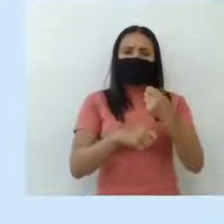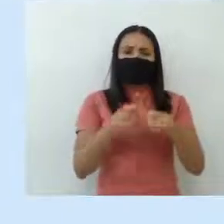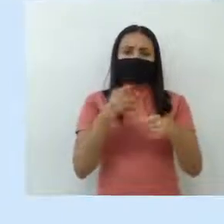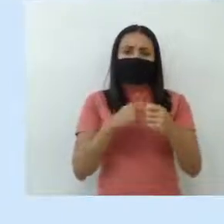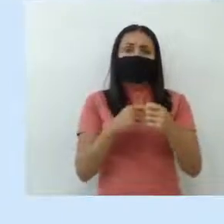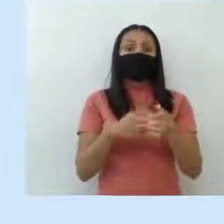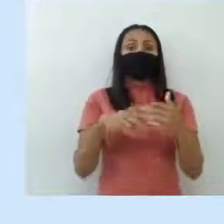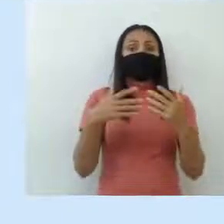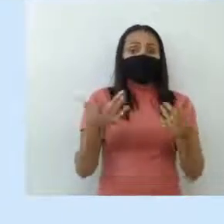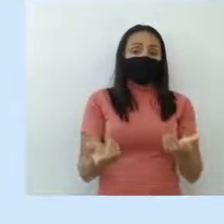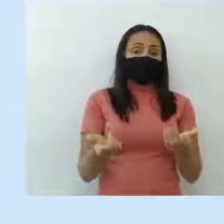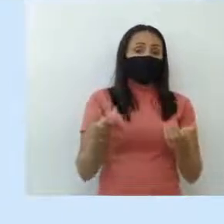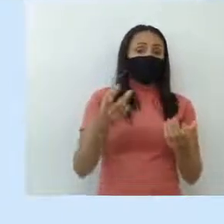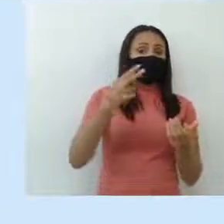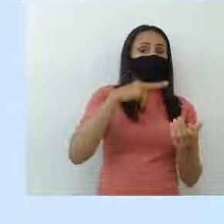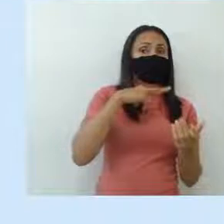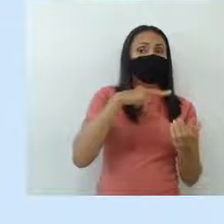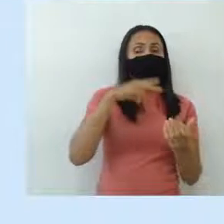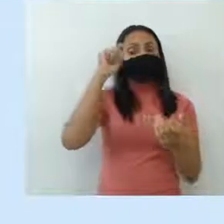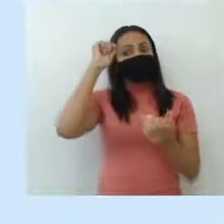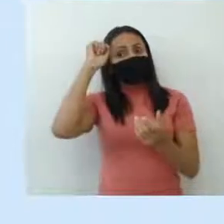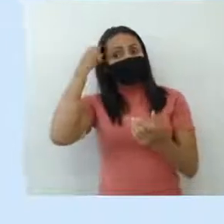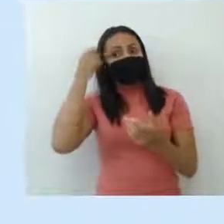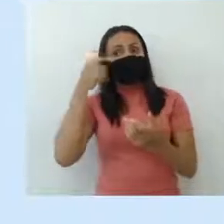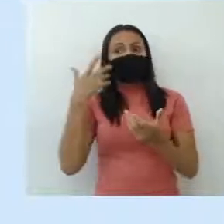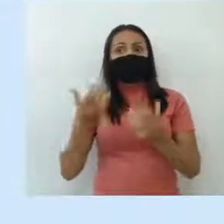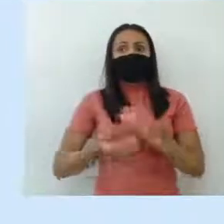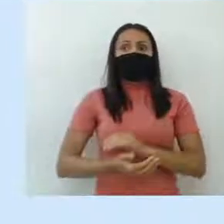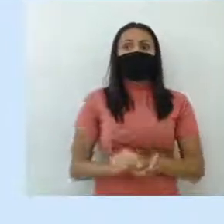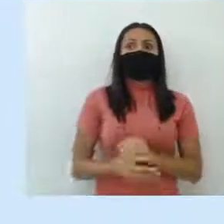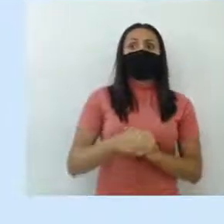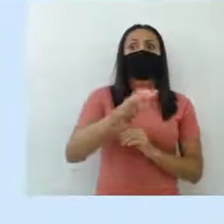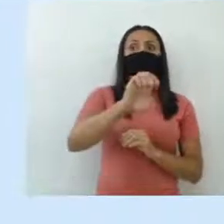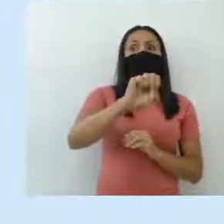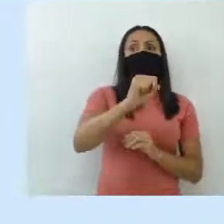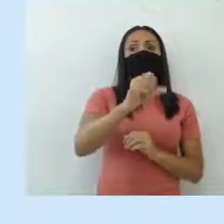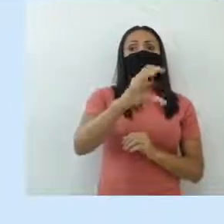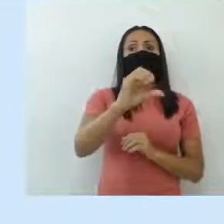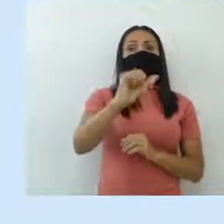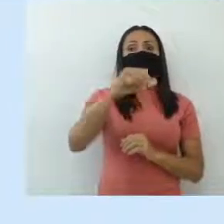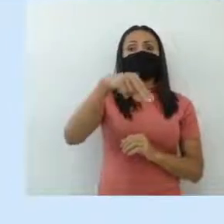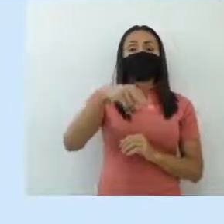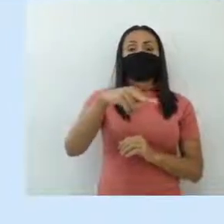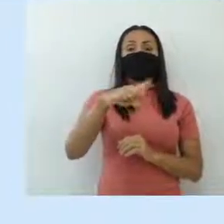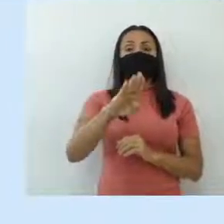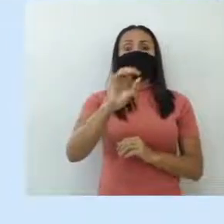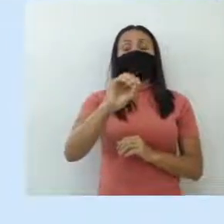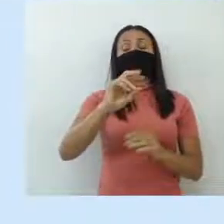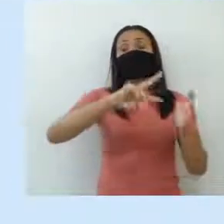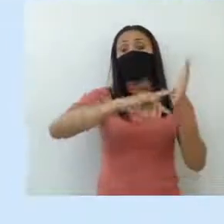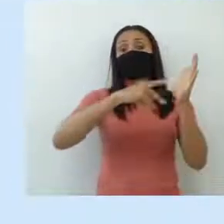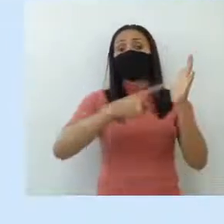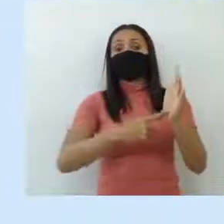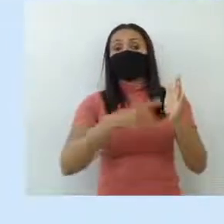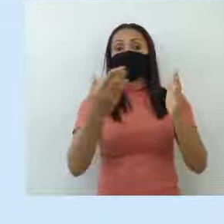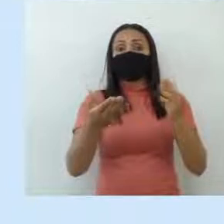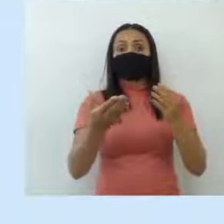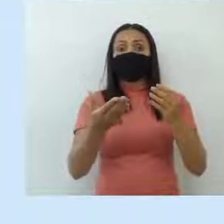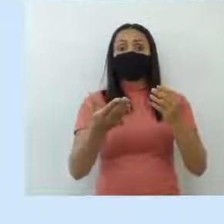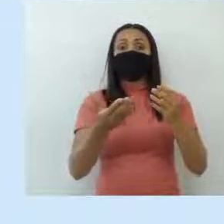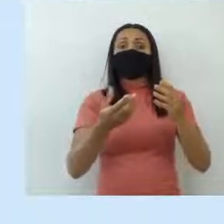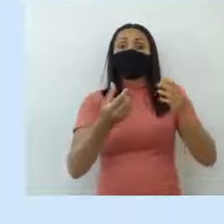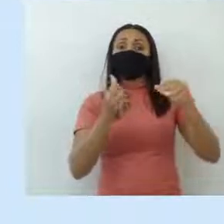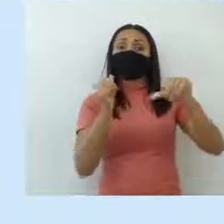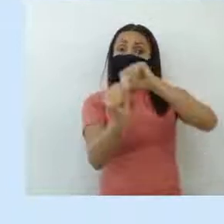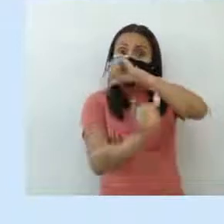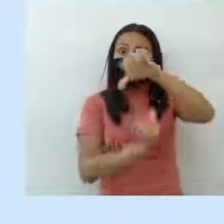portugueses e africanos, era feita através do escambo. Olha, escambo, troca, não é isso? Troca, meu